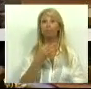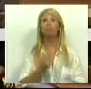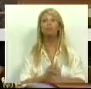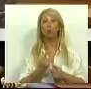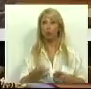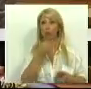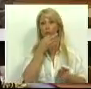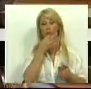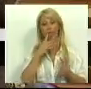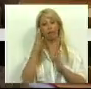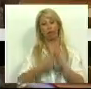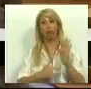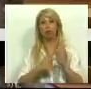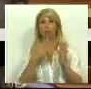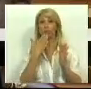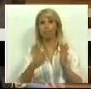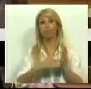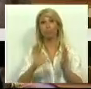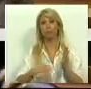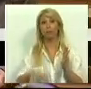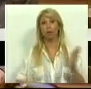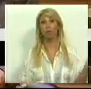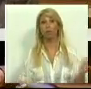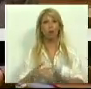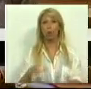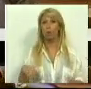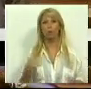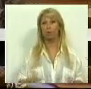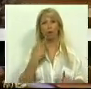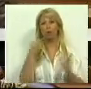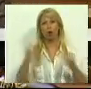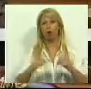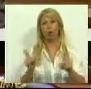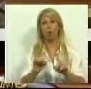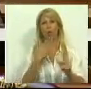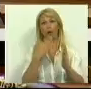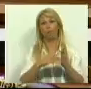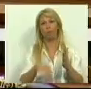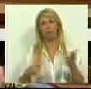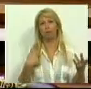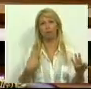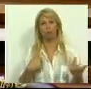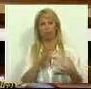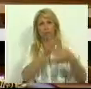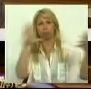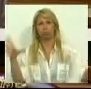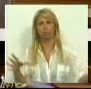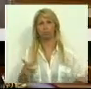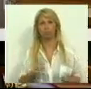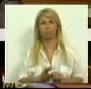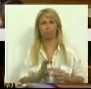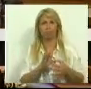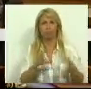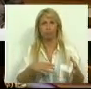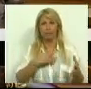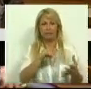ao texto da petição, que os Verdes discordam em absoluto do texto desta petição. Não nos identificamos absolutamente nada com aquilo